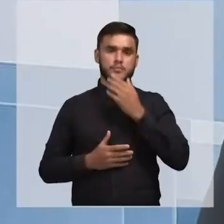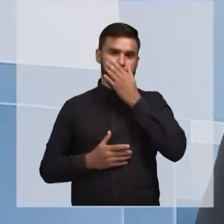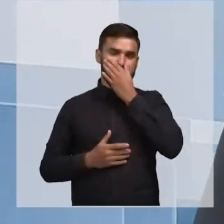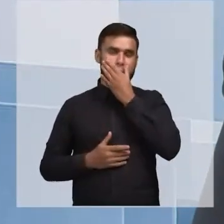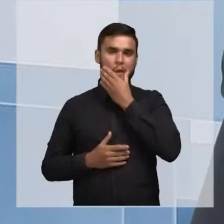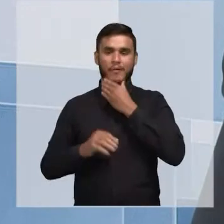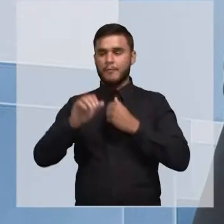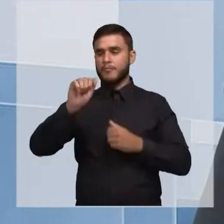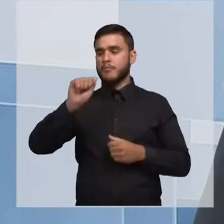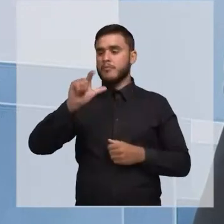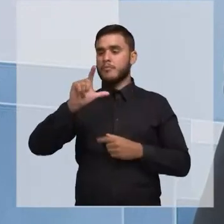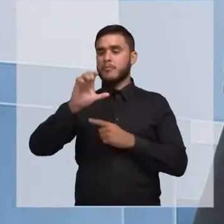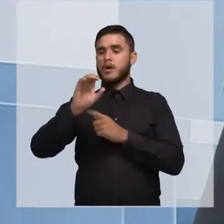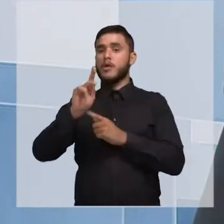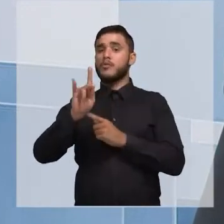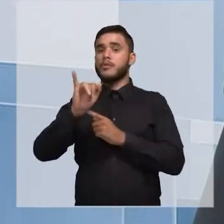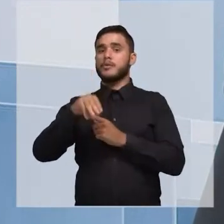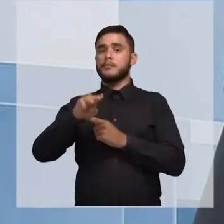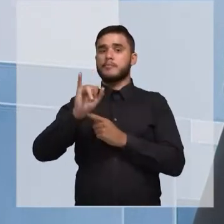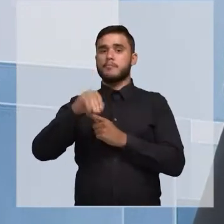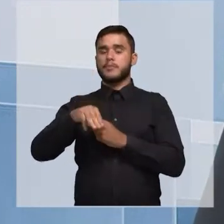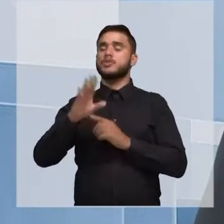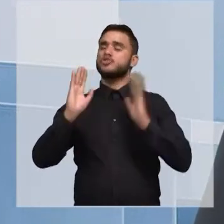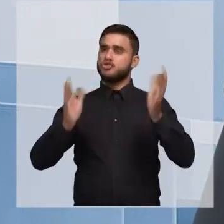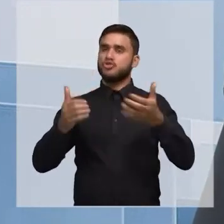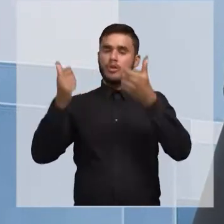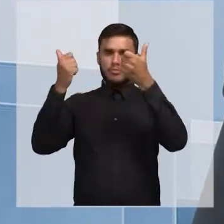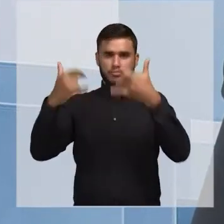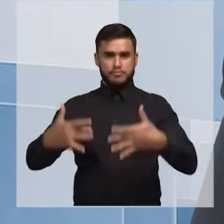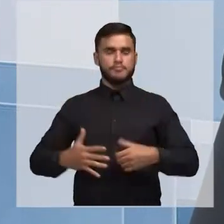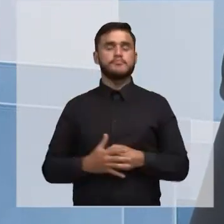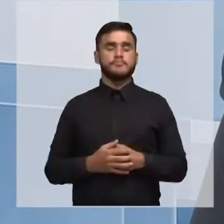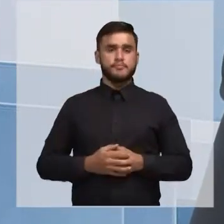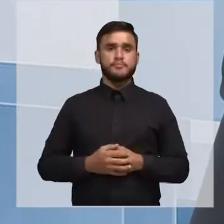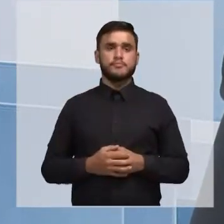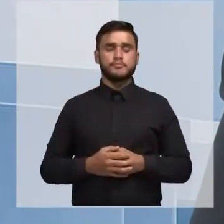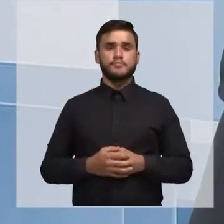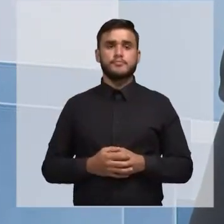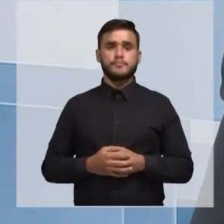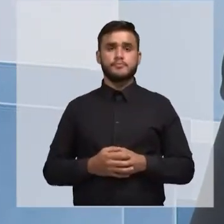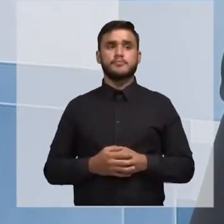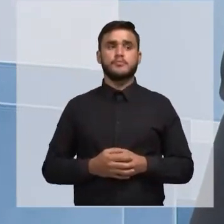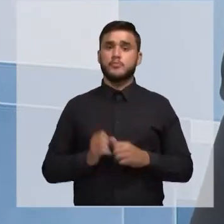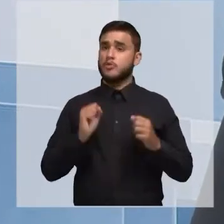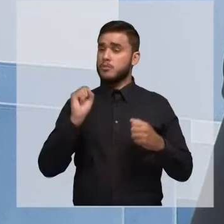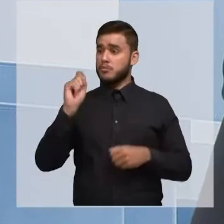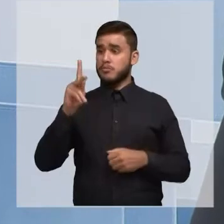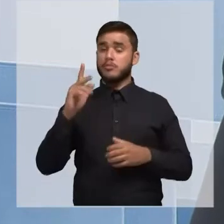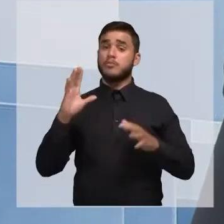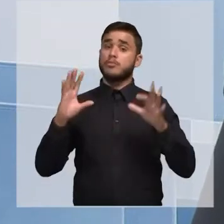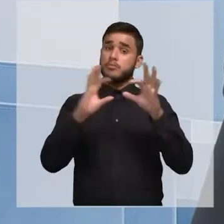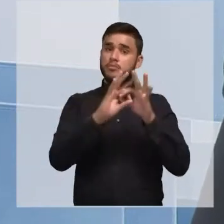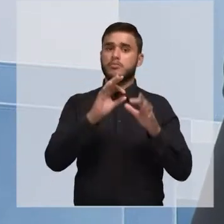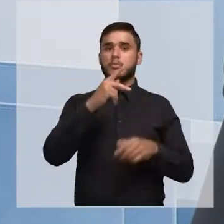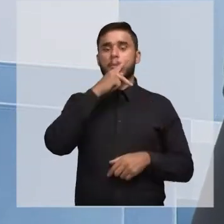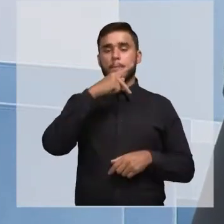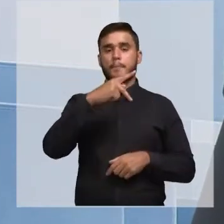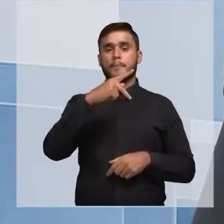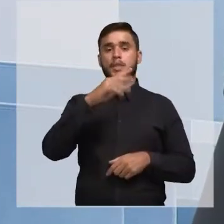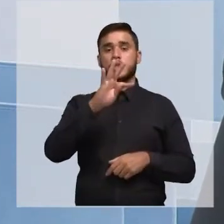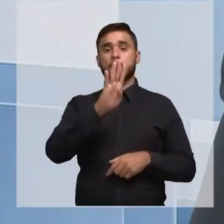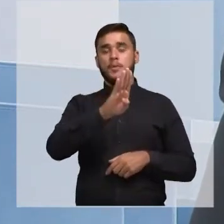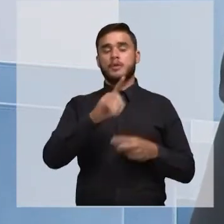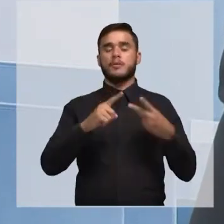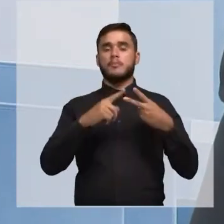O Alckmin a gente já falou, né? Literalmente já falamos sobre Já ele. falamos sobre o Alckmin. Conseguiu o PTB e o